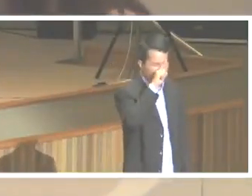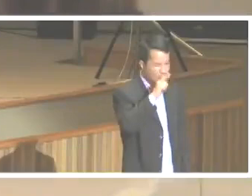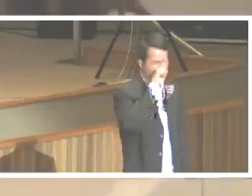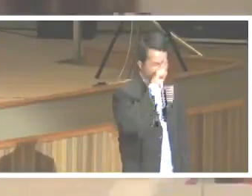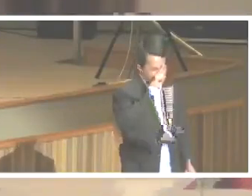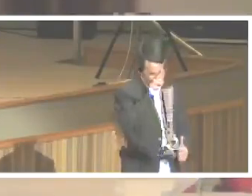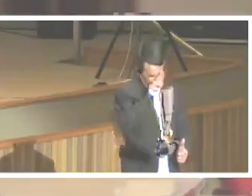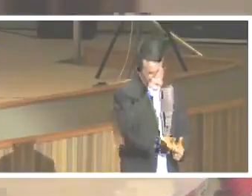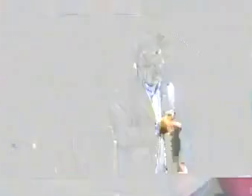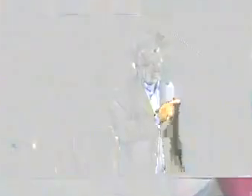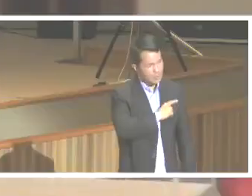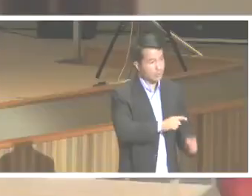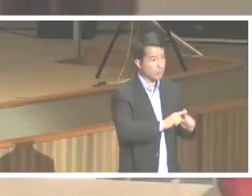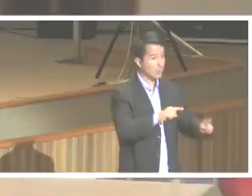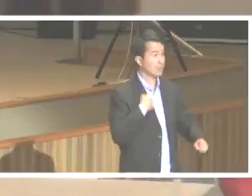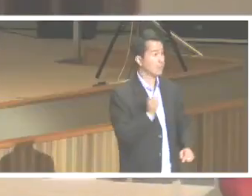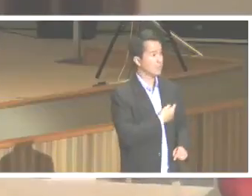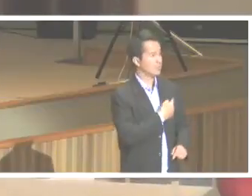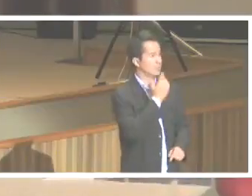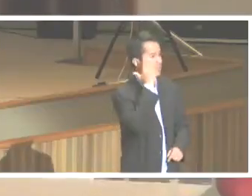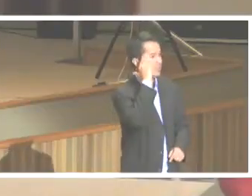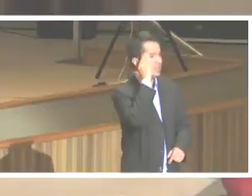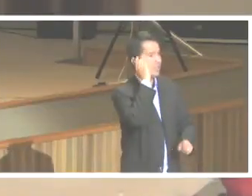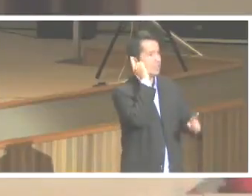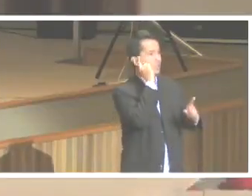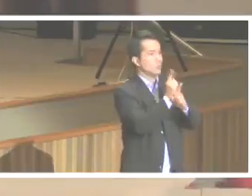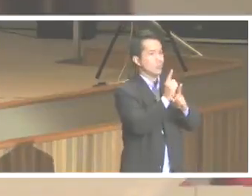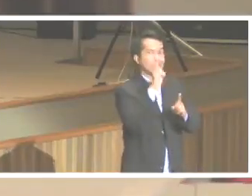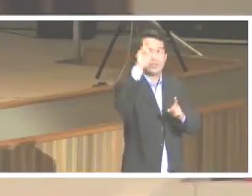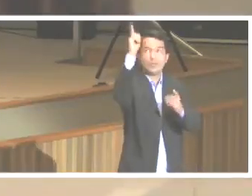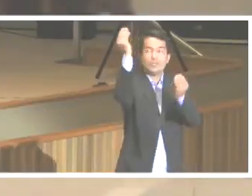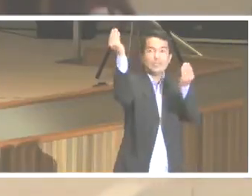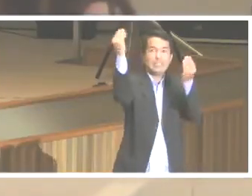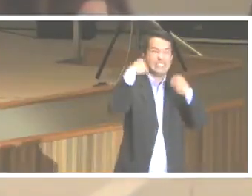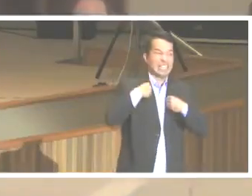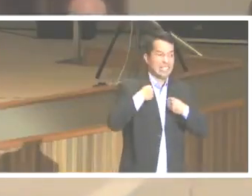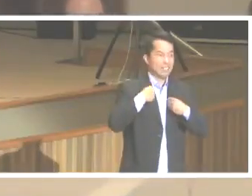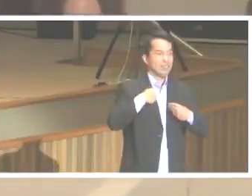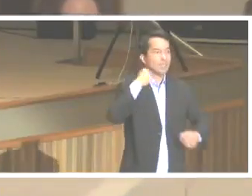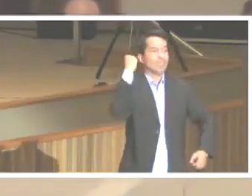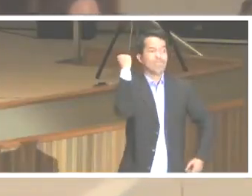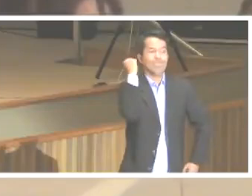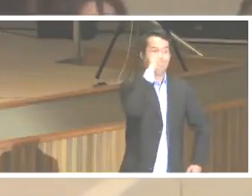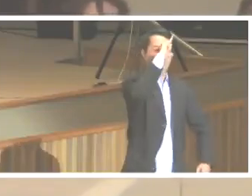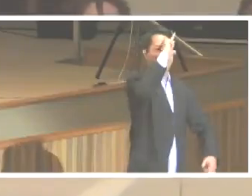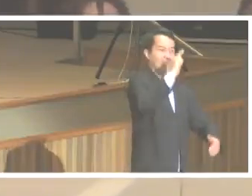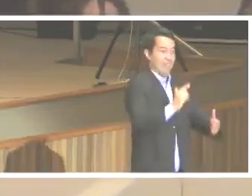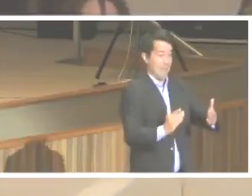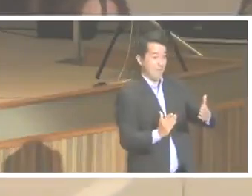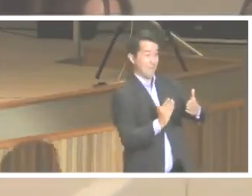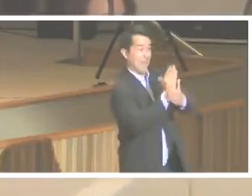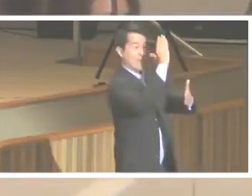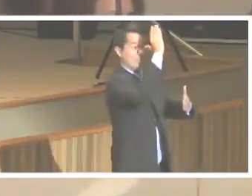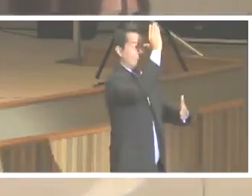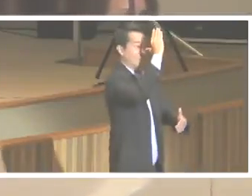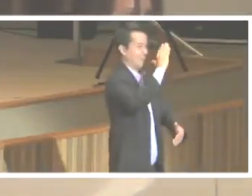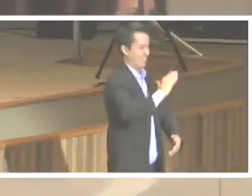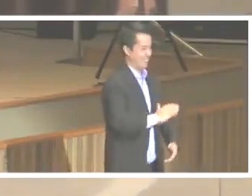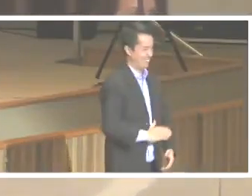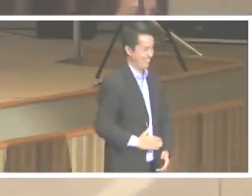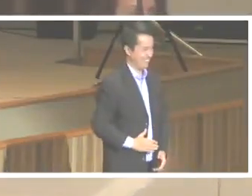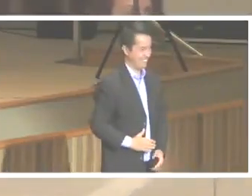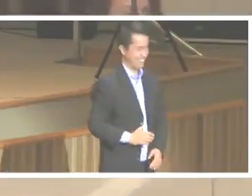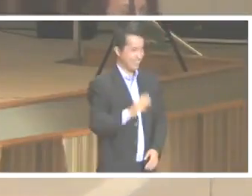sócios de deus mas veja como vale a pena ser sócio de deus quando